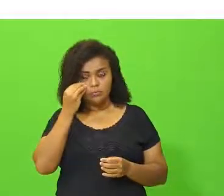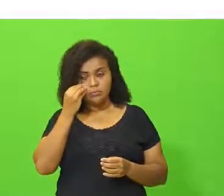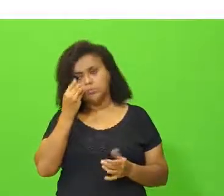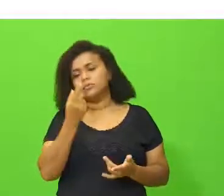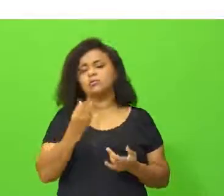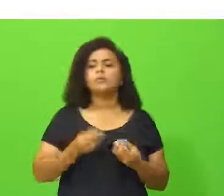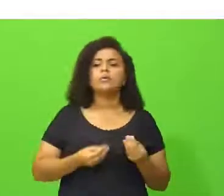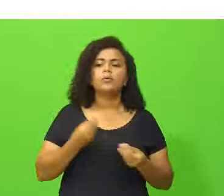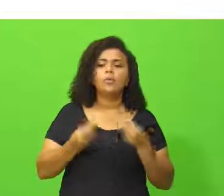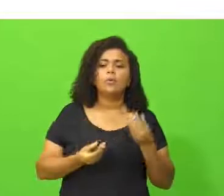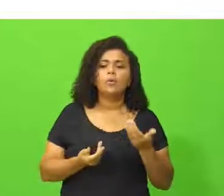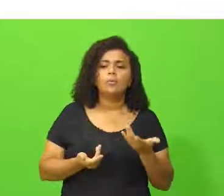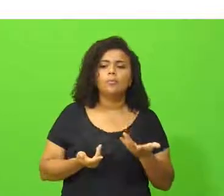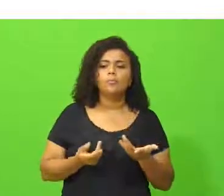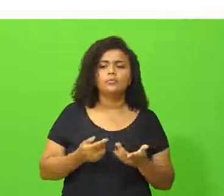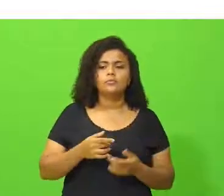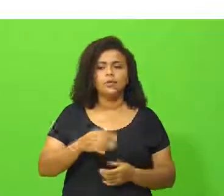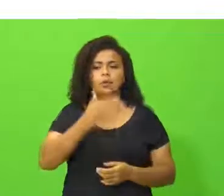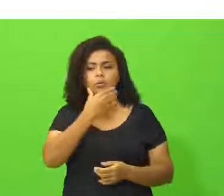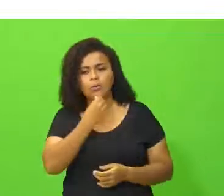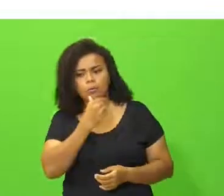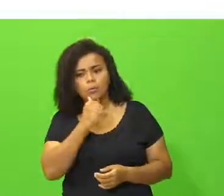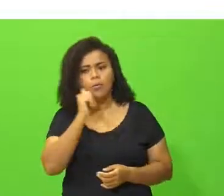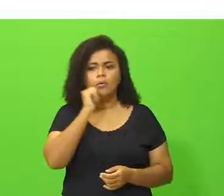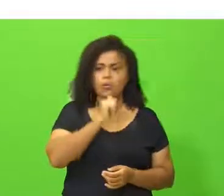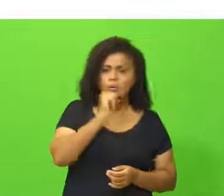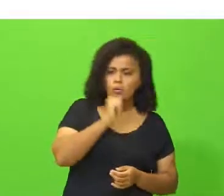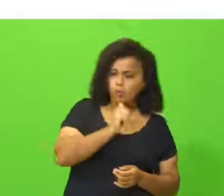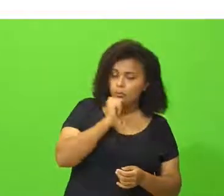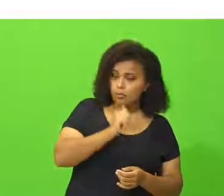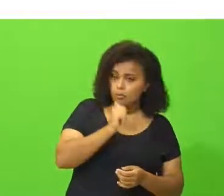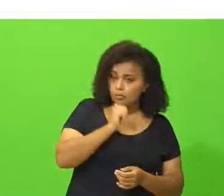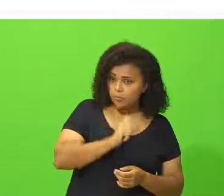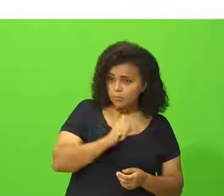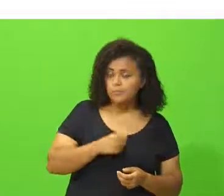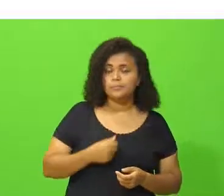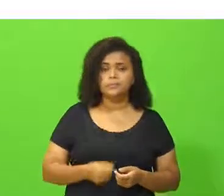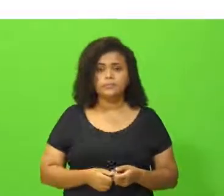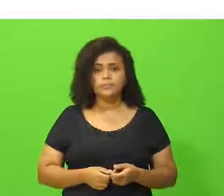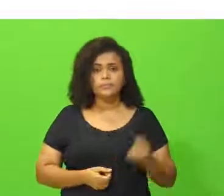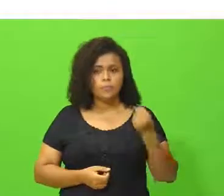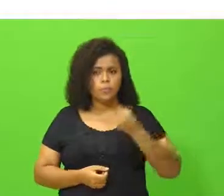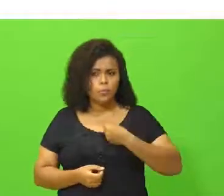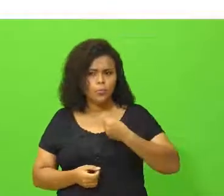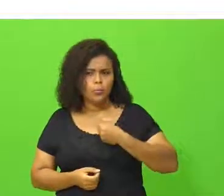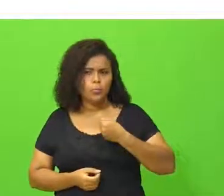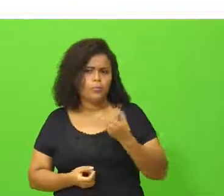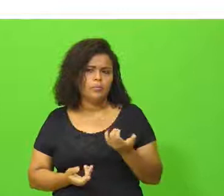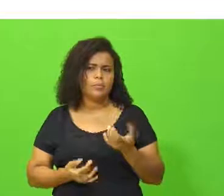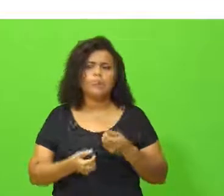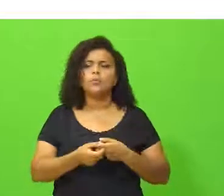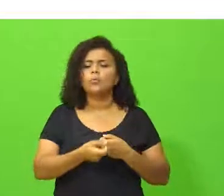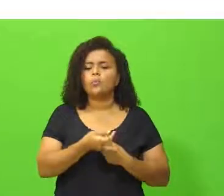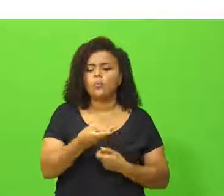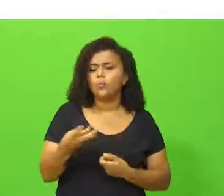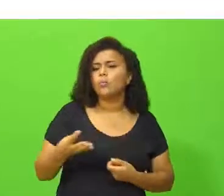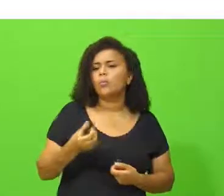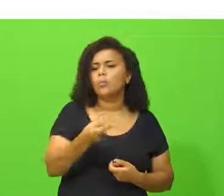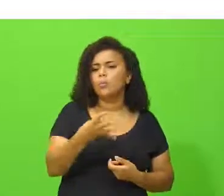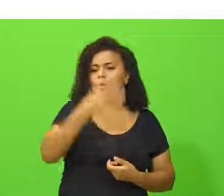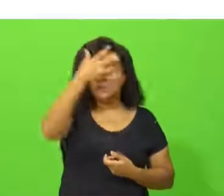a distribuição de gênero, no caso sexo, homem e mulheres, número, que é a quantidade